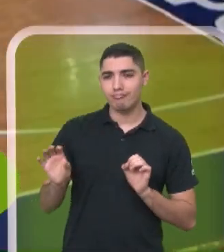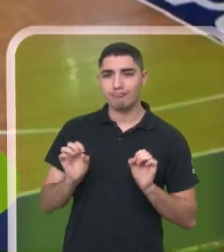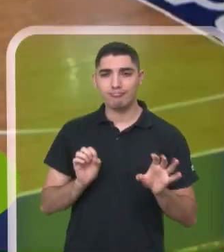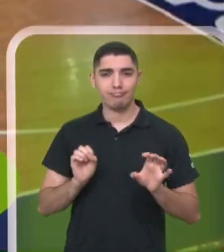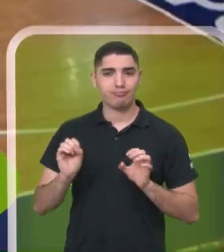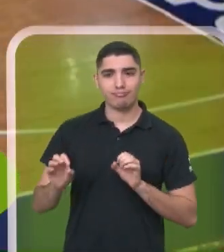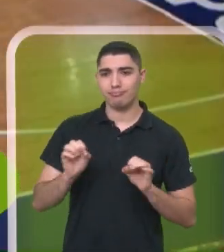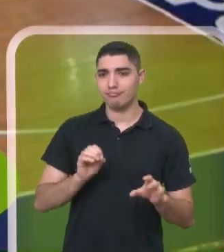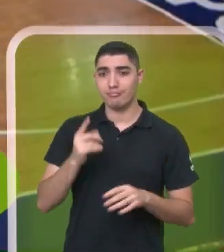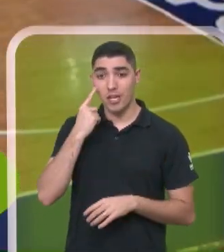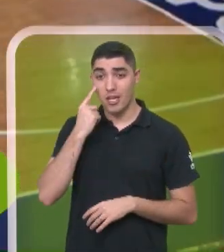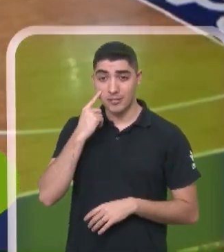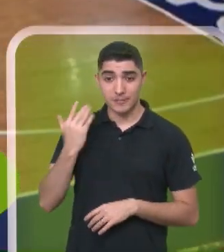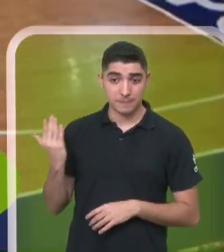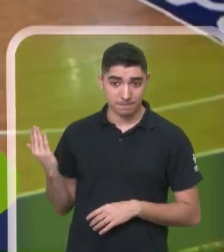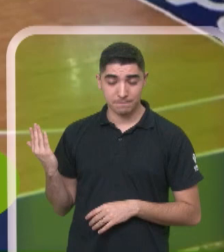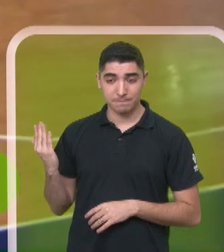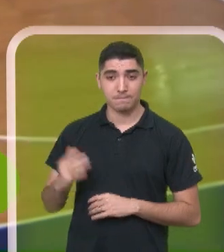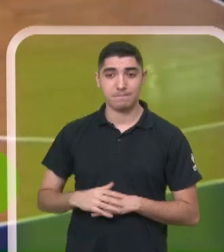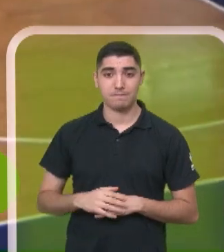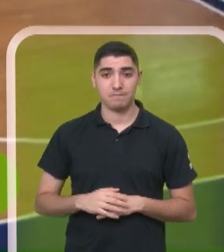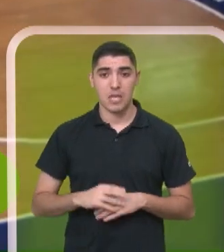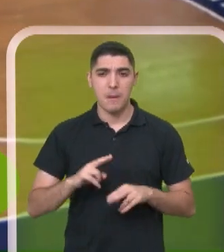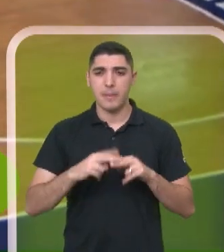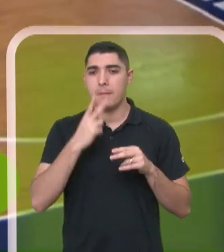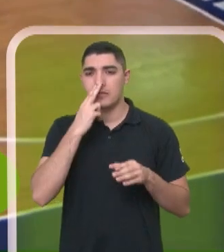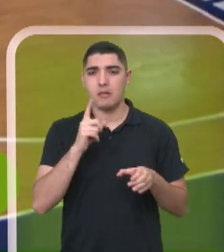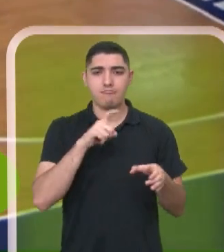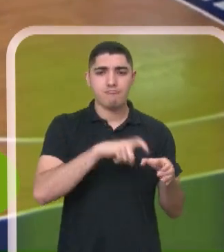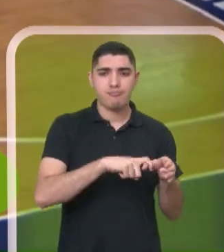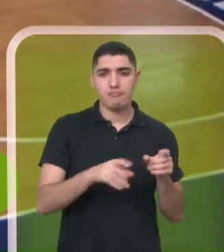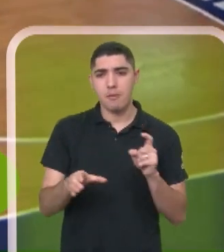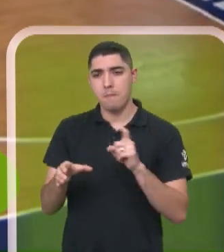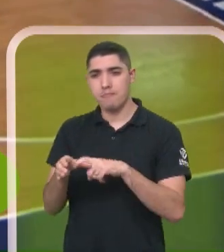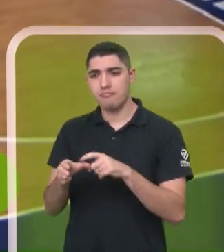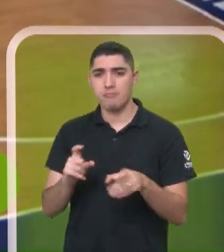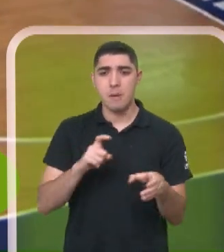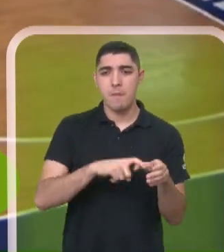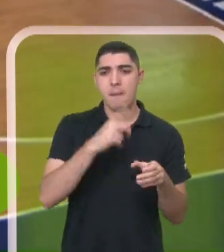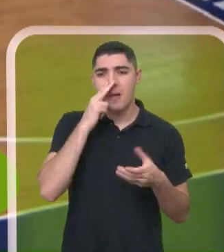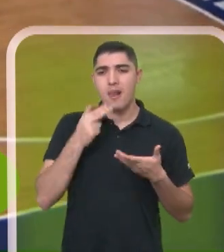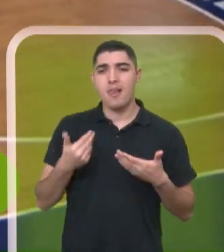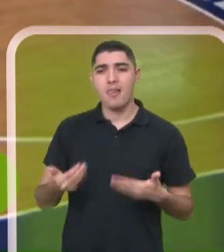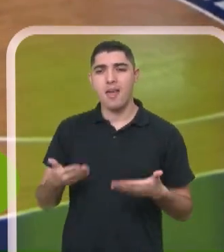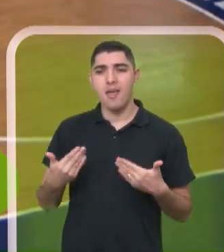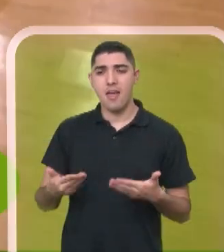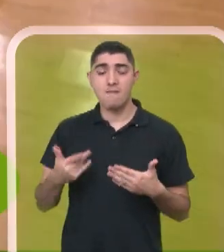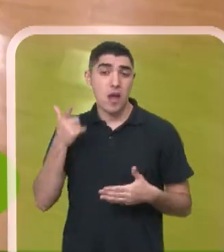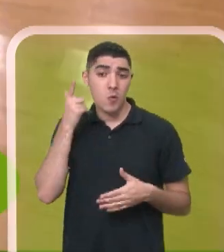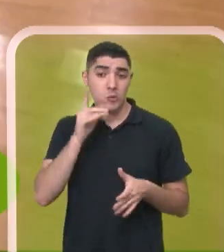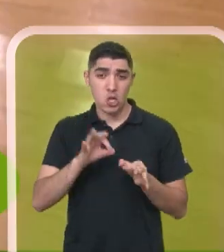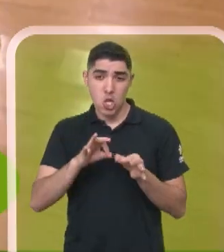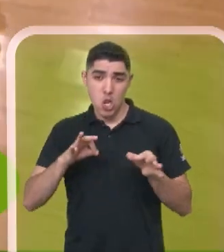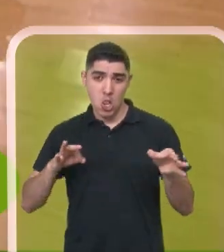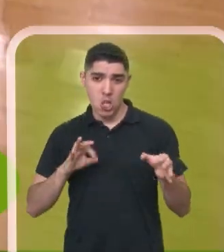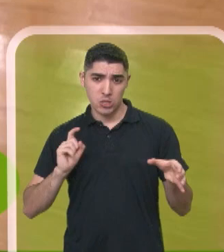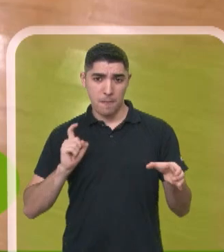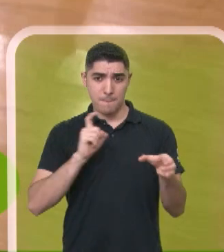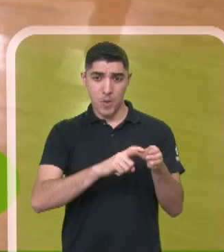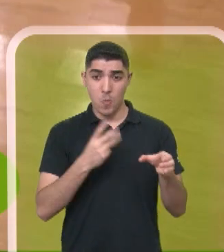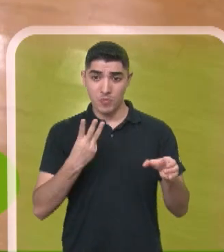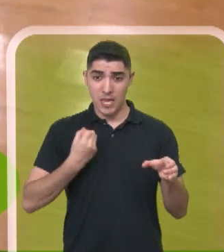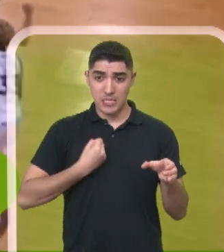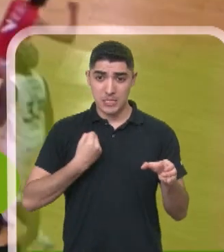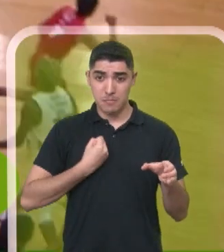que conquistou com algumas trocas de cestas, deixando a partida franca e mais aberta para mais chutes de 3 pontos de ambas